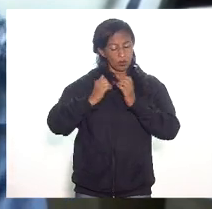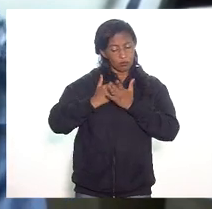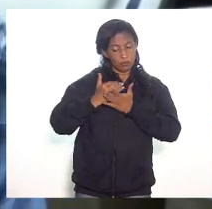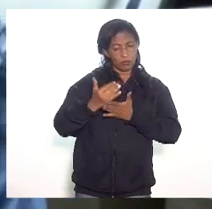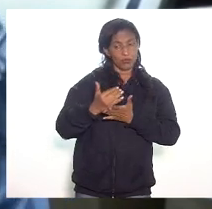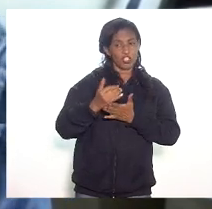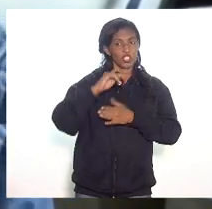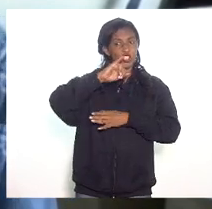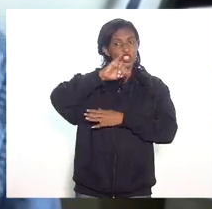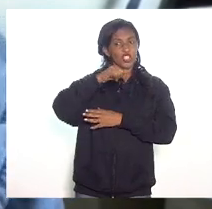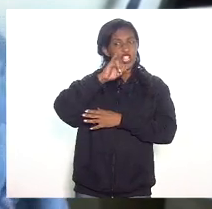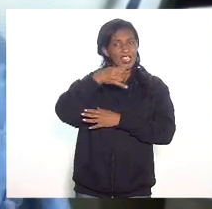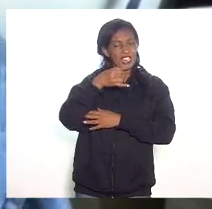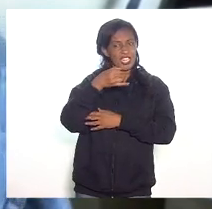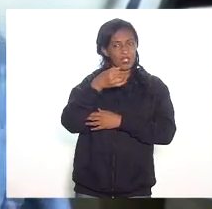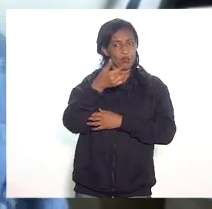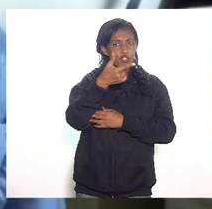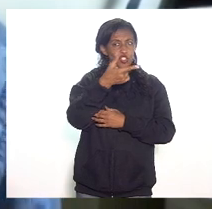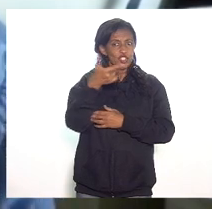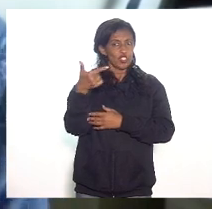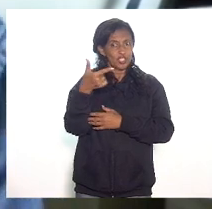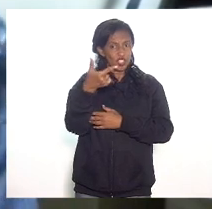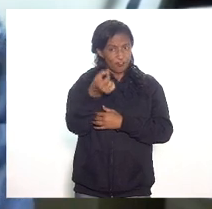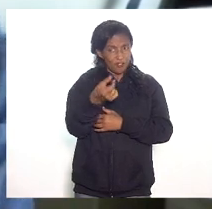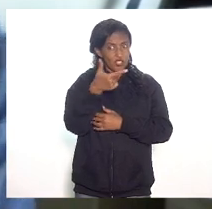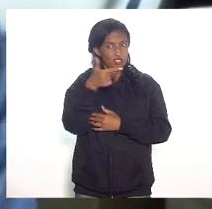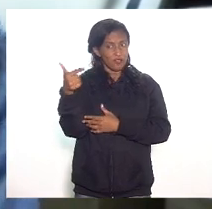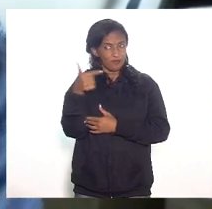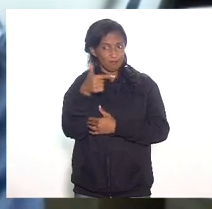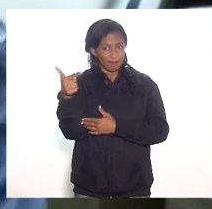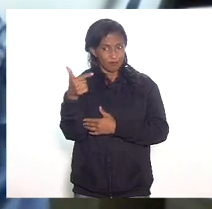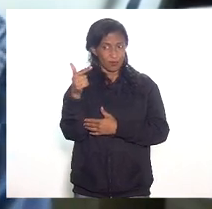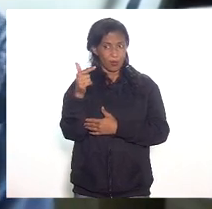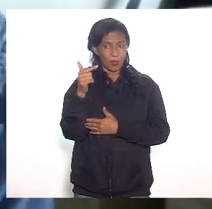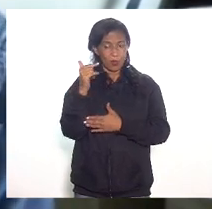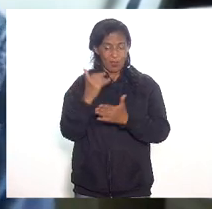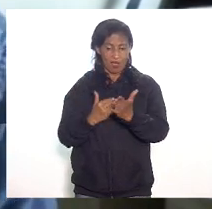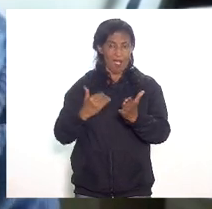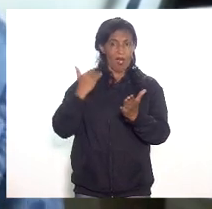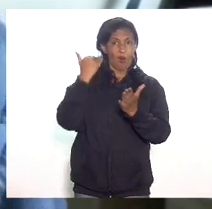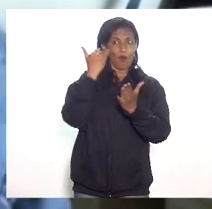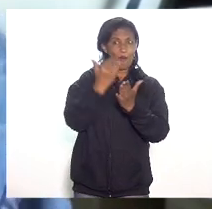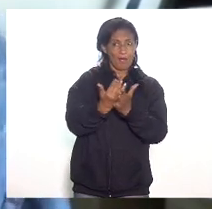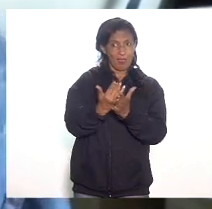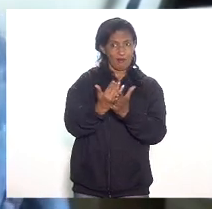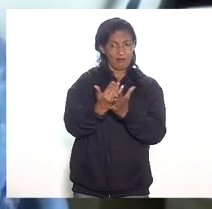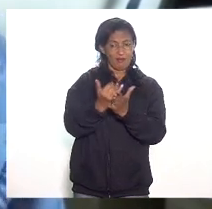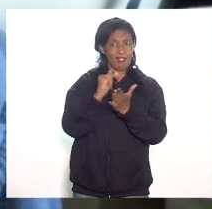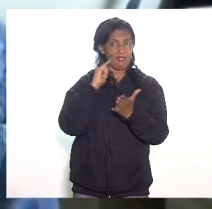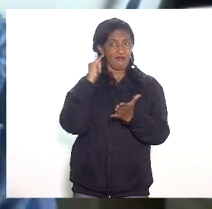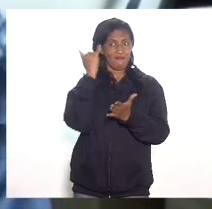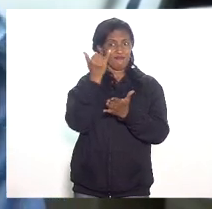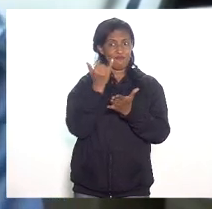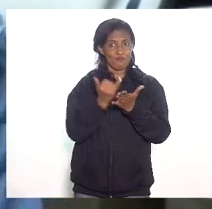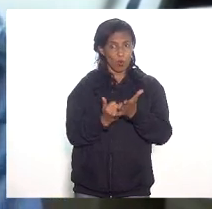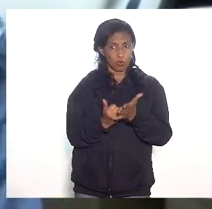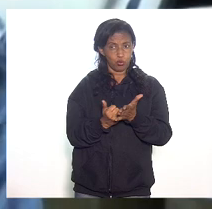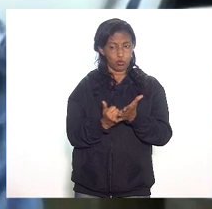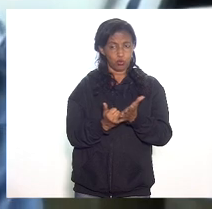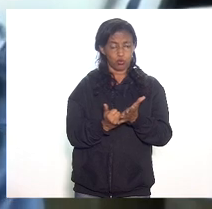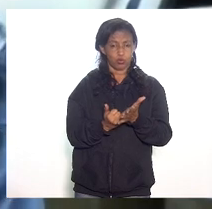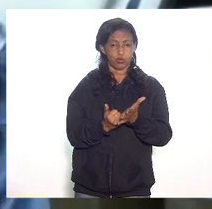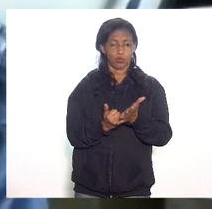aumenta tributo, inclusive cria itens novos. Então, não tem nenhuma